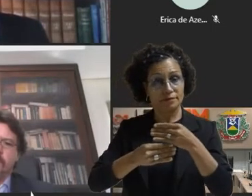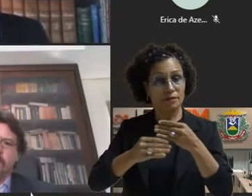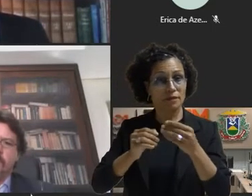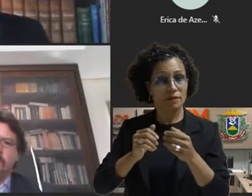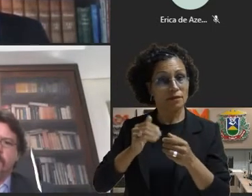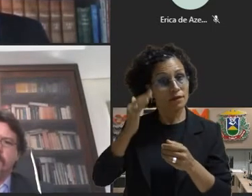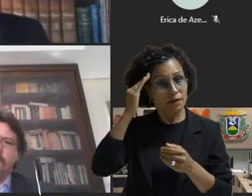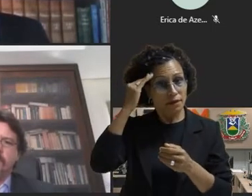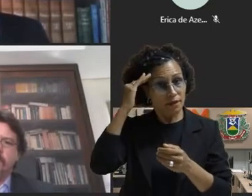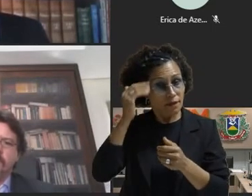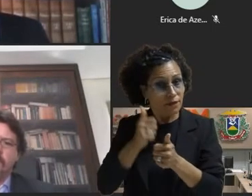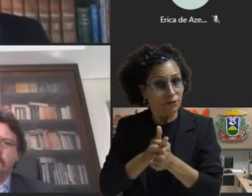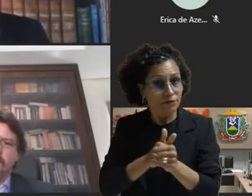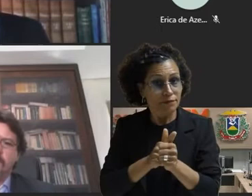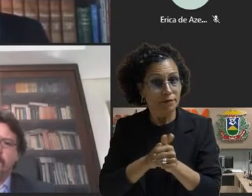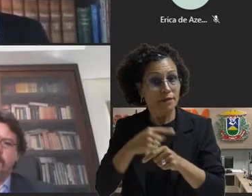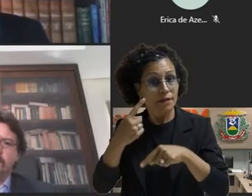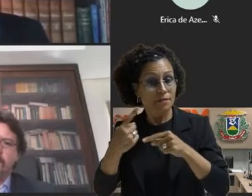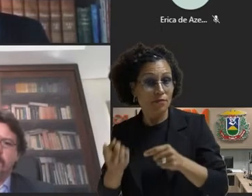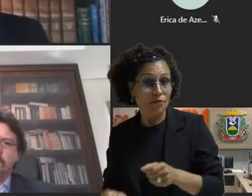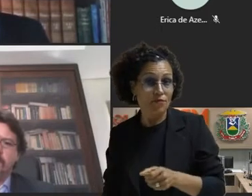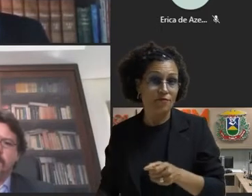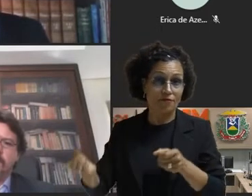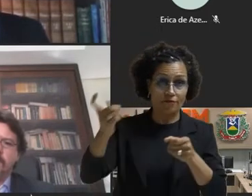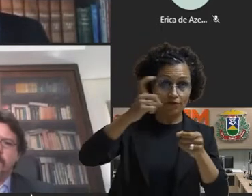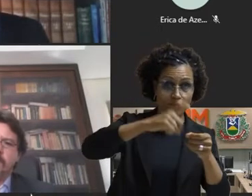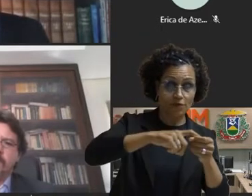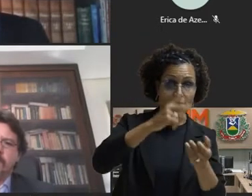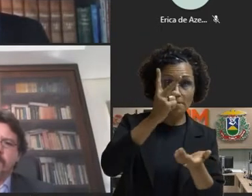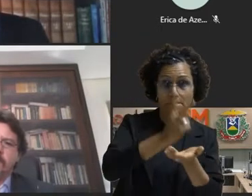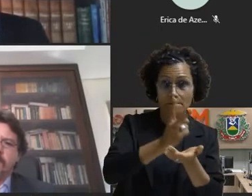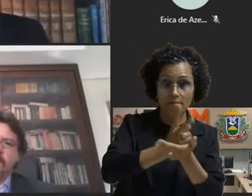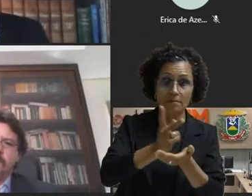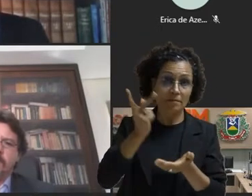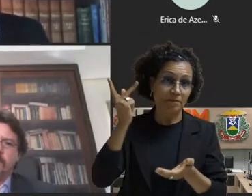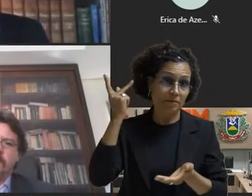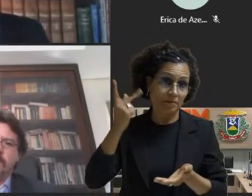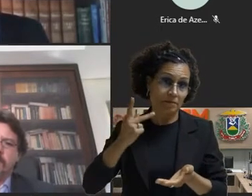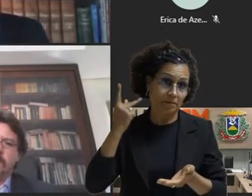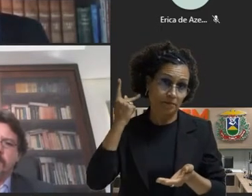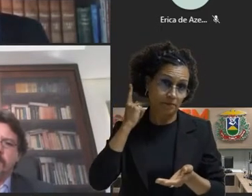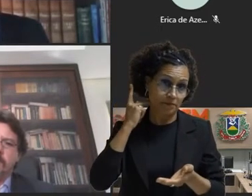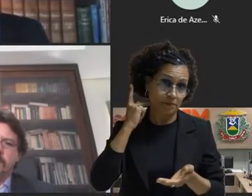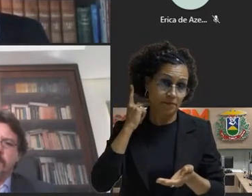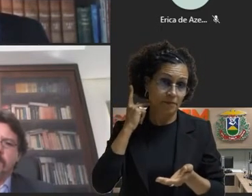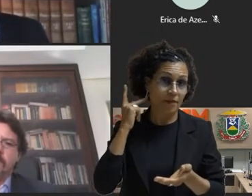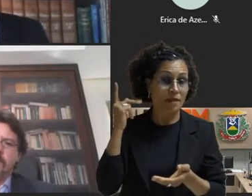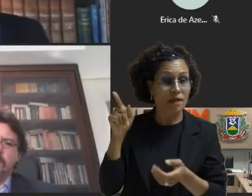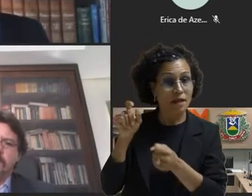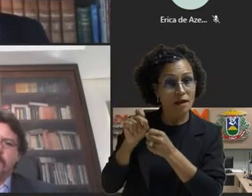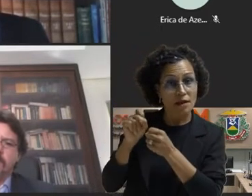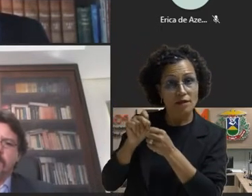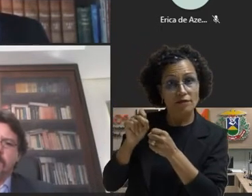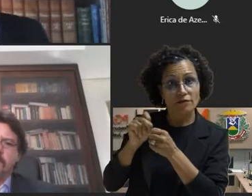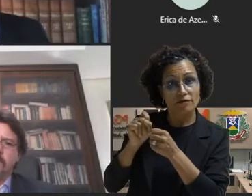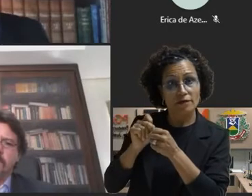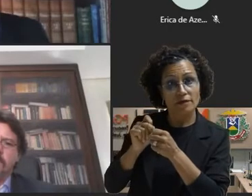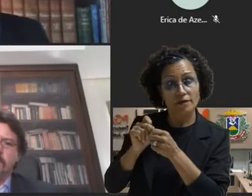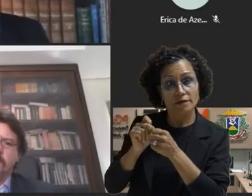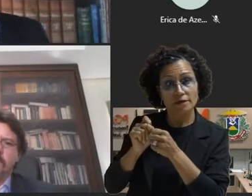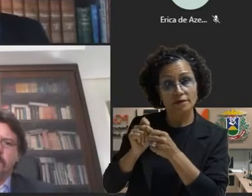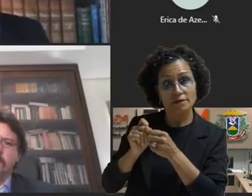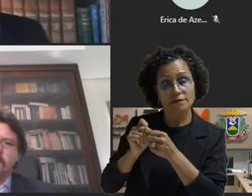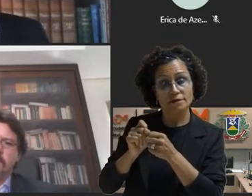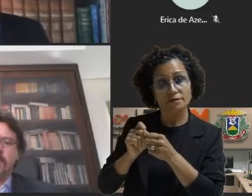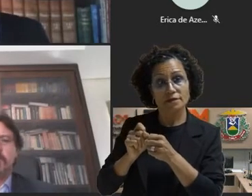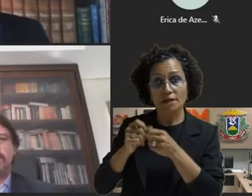de vocês, e devolvemos para o mesmo promotor. Ele fez uma manifestação de recusa motivada, que eu passei